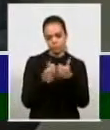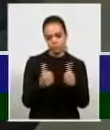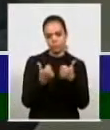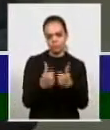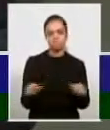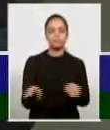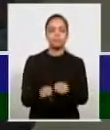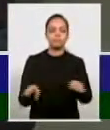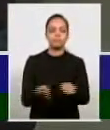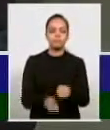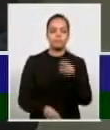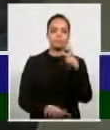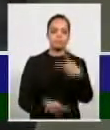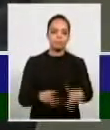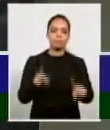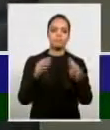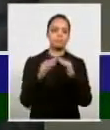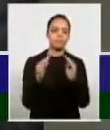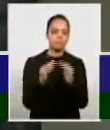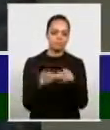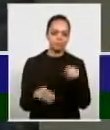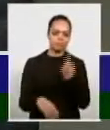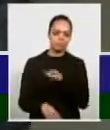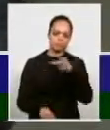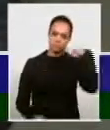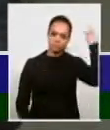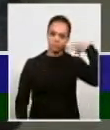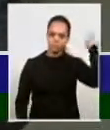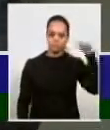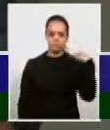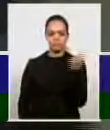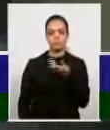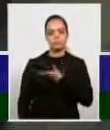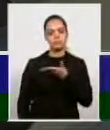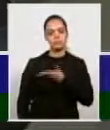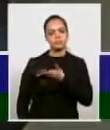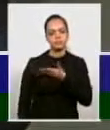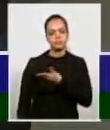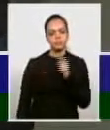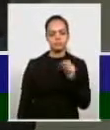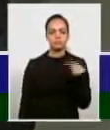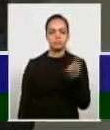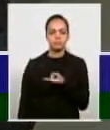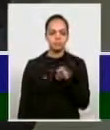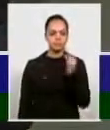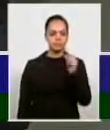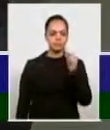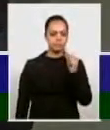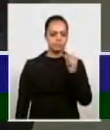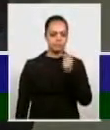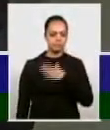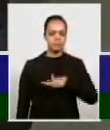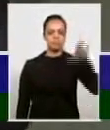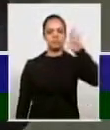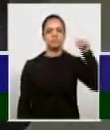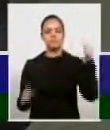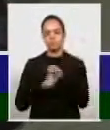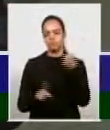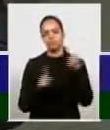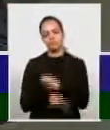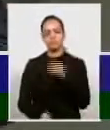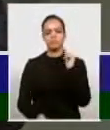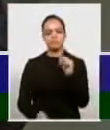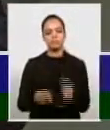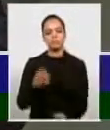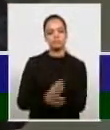que também essa casa, que nós, vereadores, nossos colegas, venhamos a encampar uma luta para